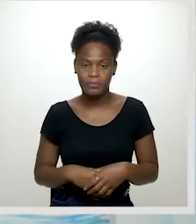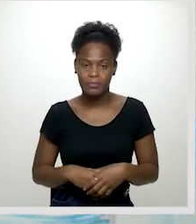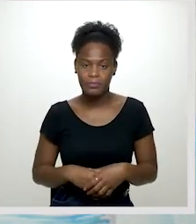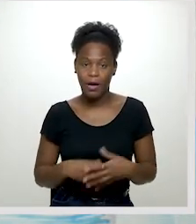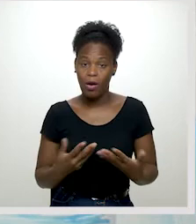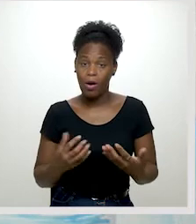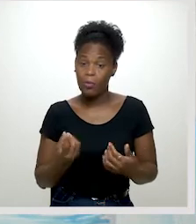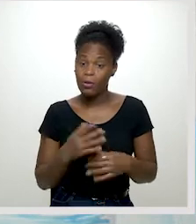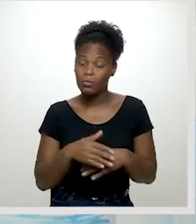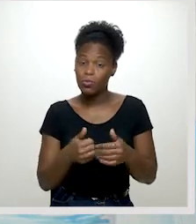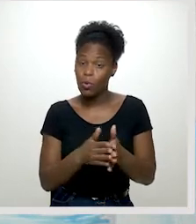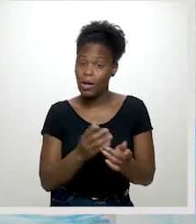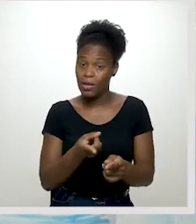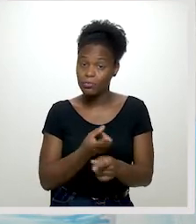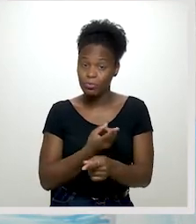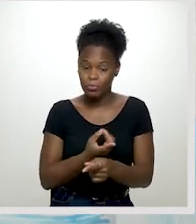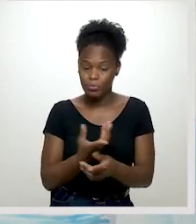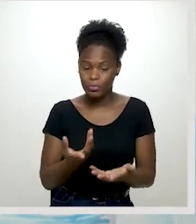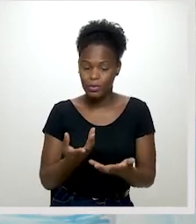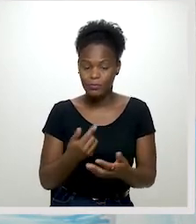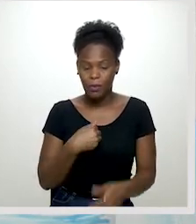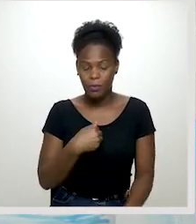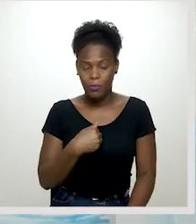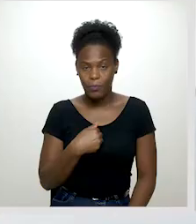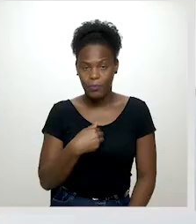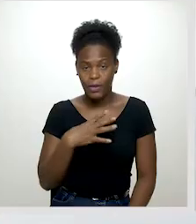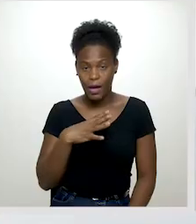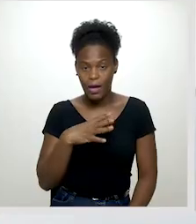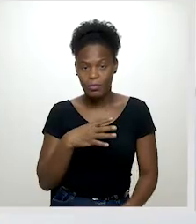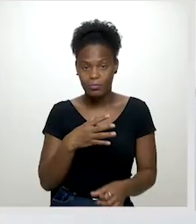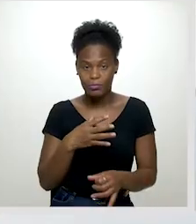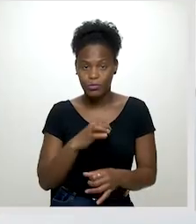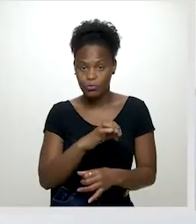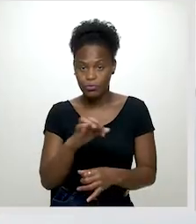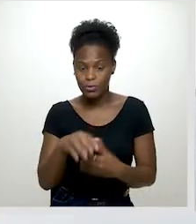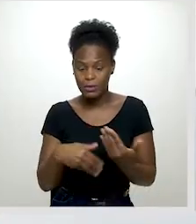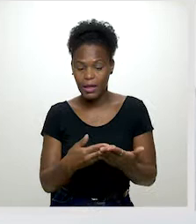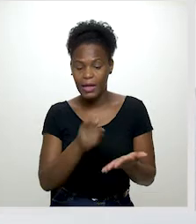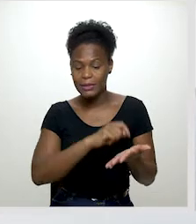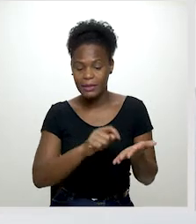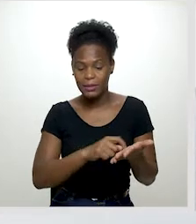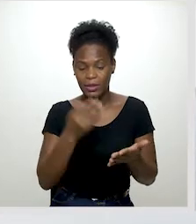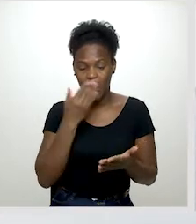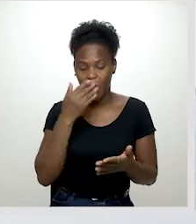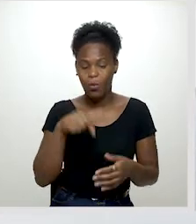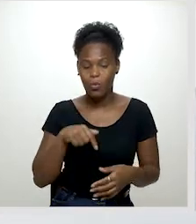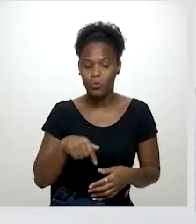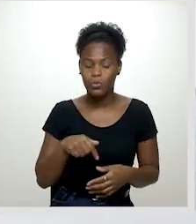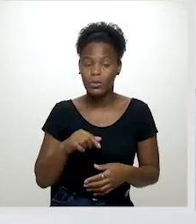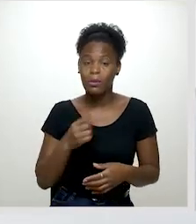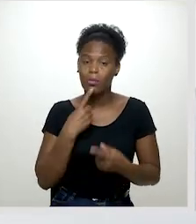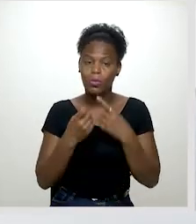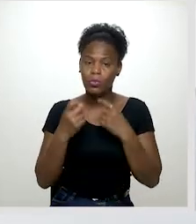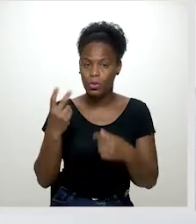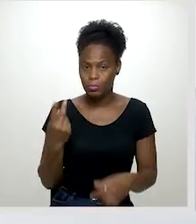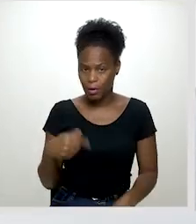aspectos, gostaria de vos deixar exercícios da nossa aula de hoje. Temos duas perguntas. A